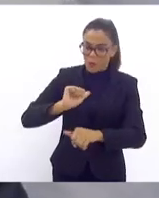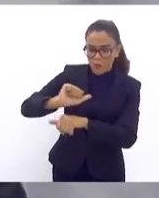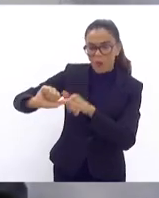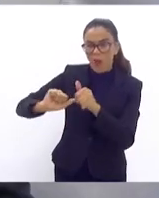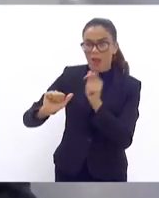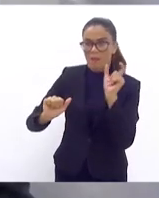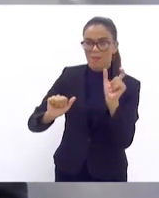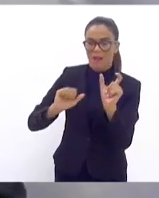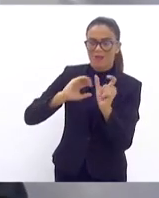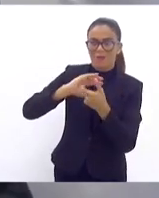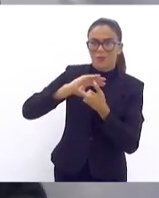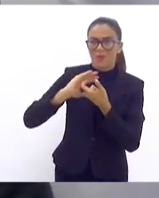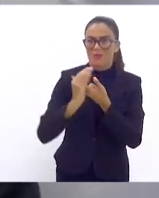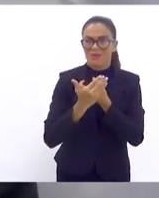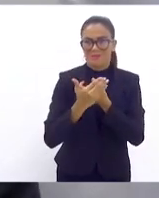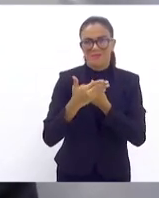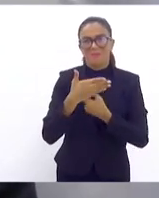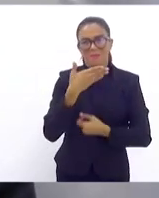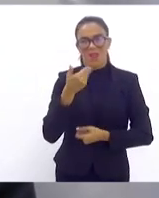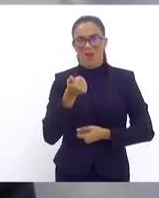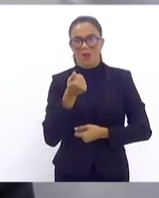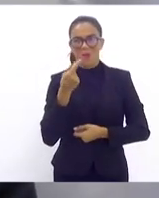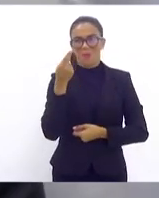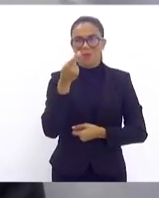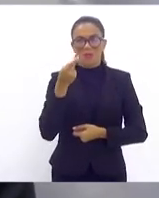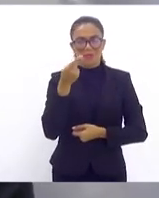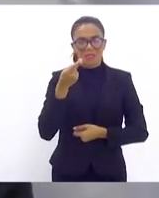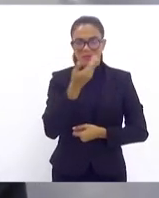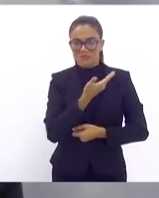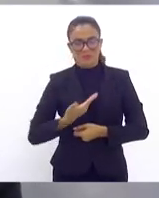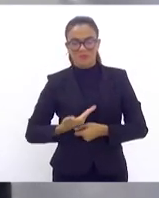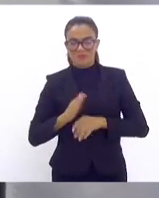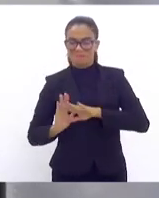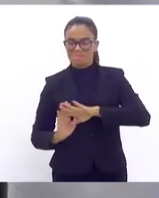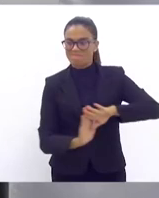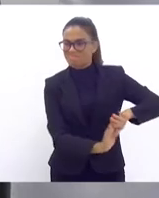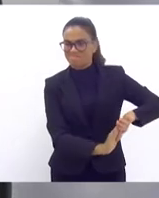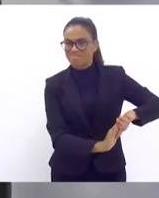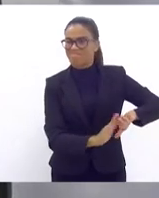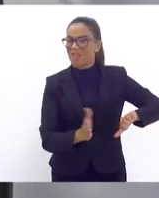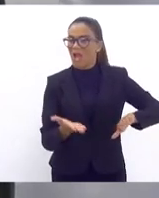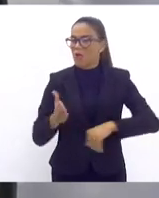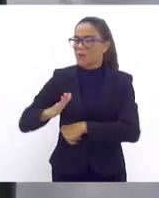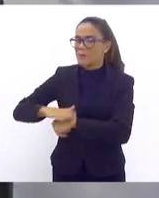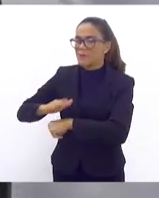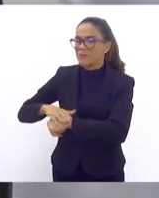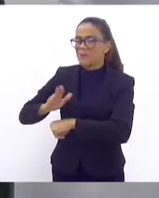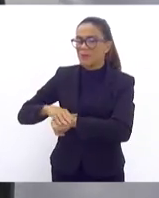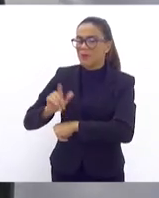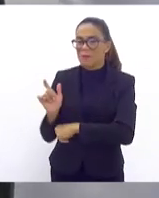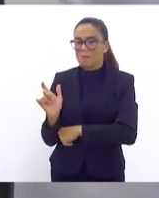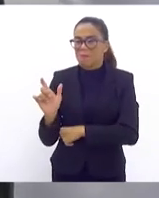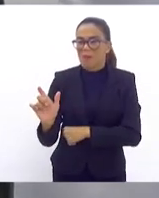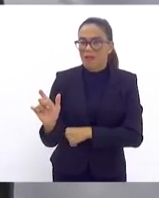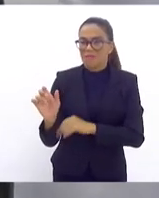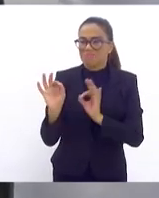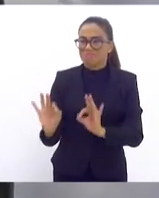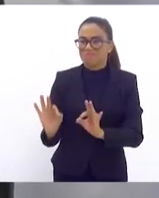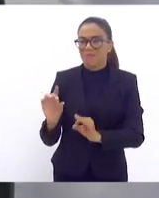inovadora, que a gente troque por diretrizes, eu acho que é mais abrangente ainda. E já